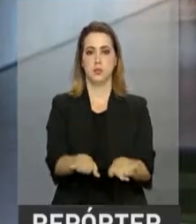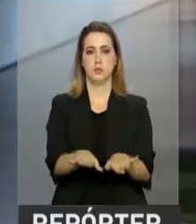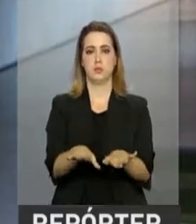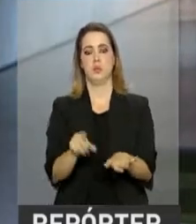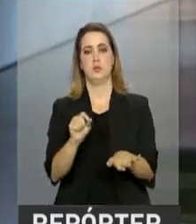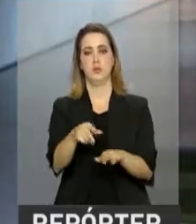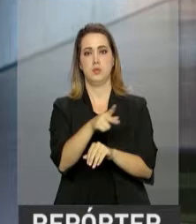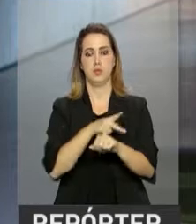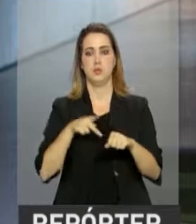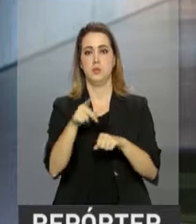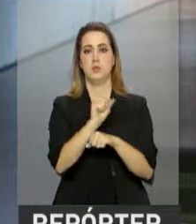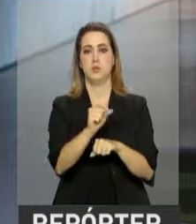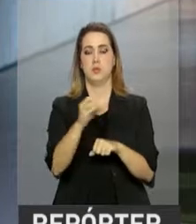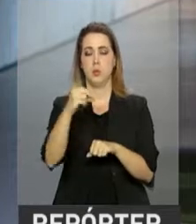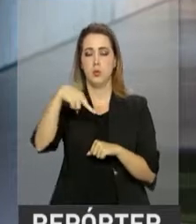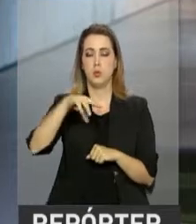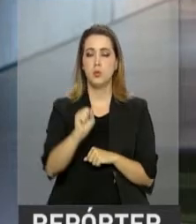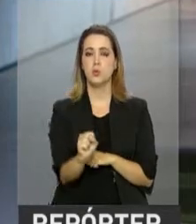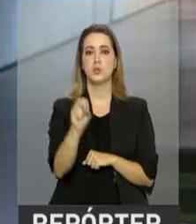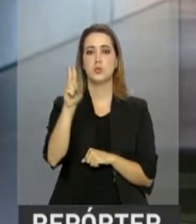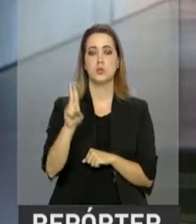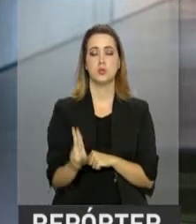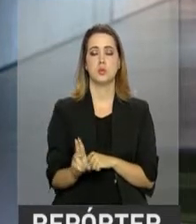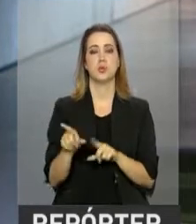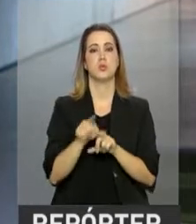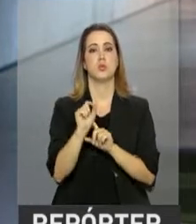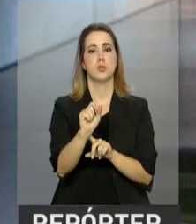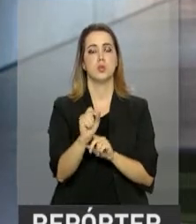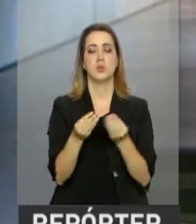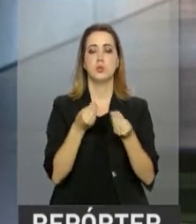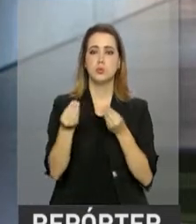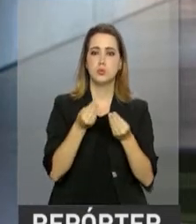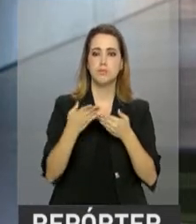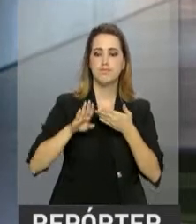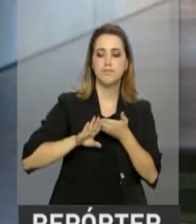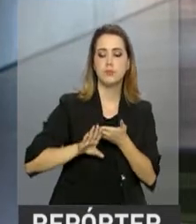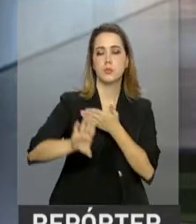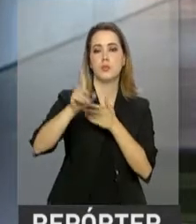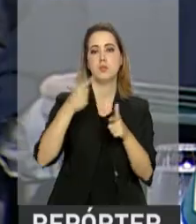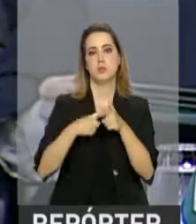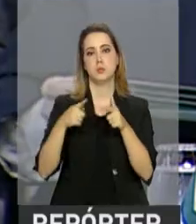do Cone Sul e uma ação permanente para combater os crimes de fronteira.